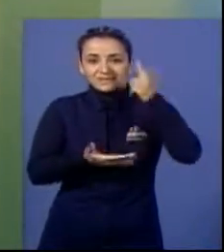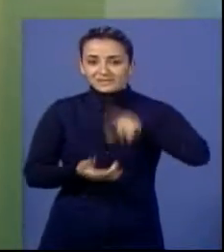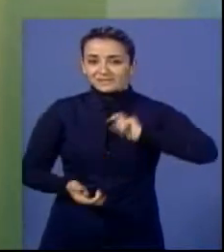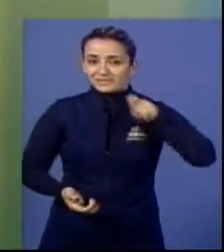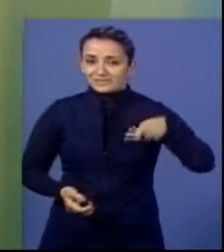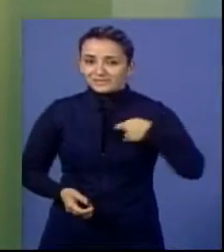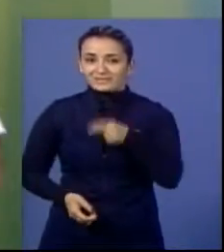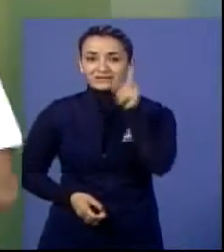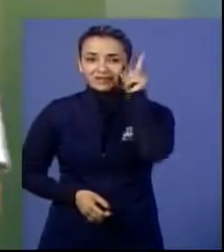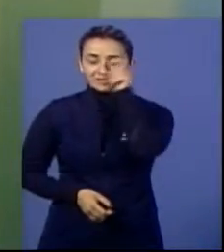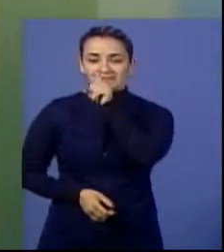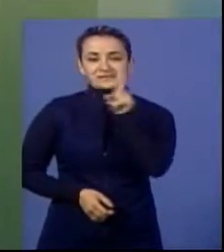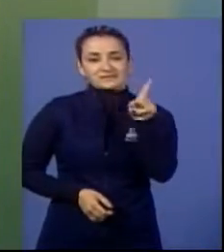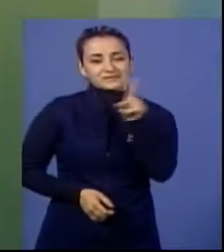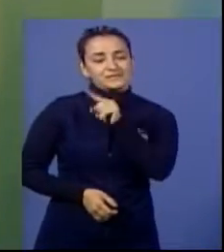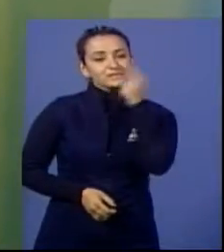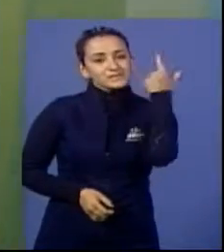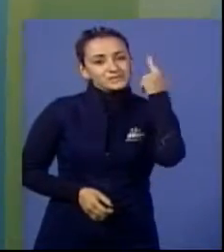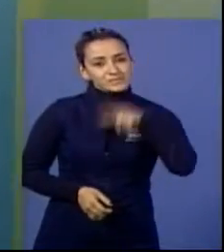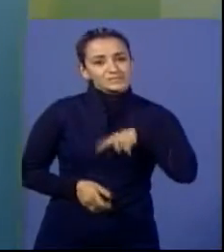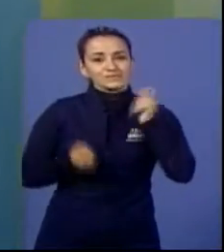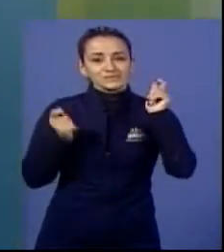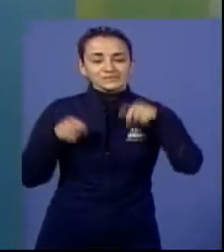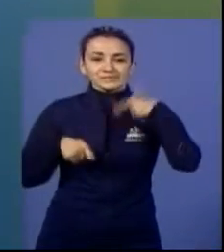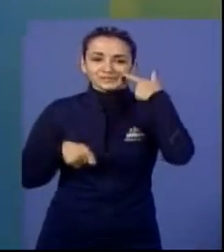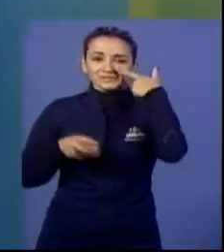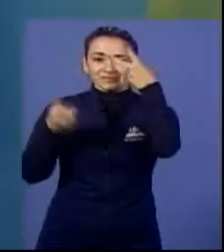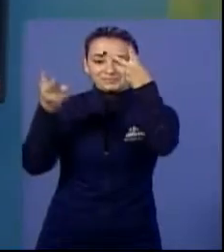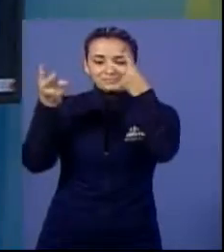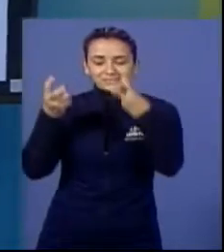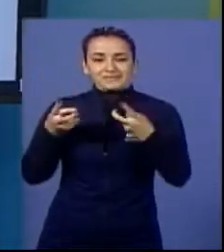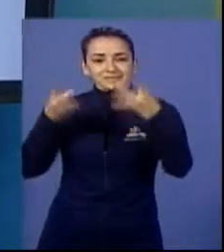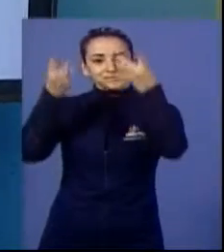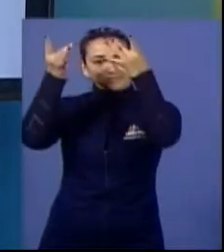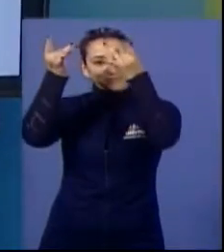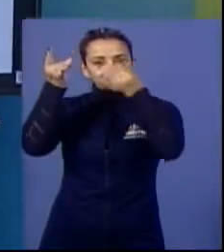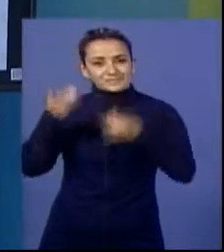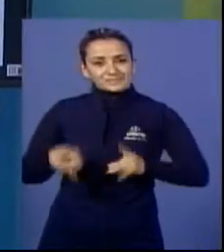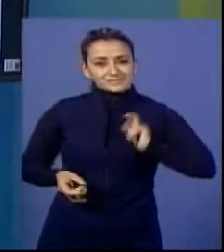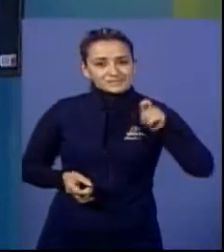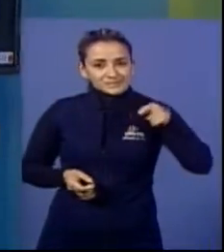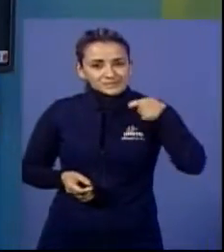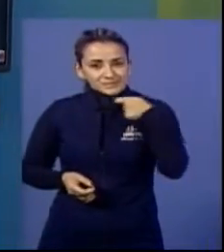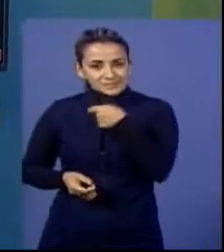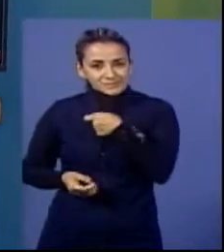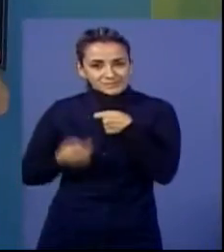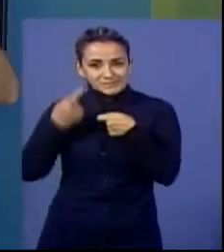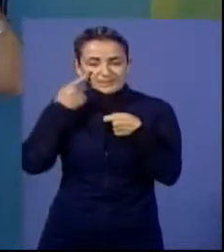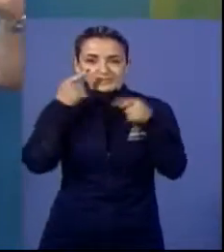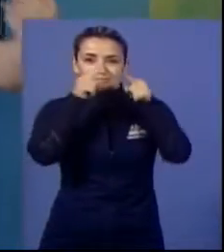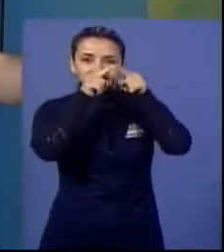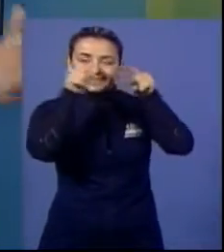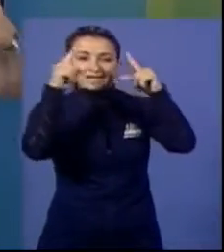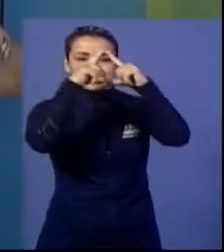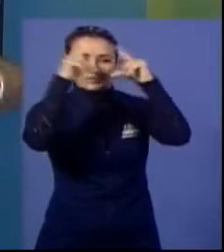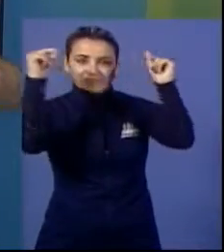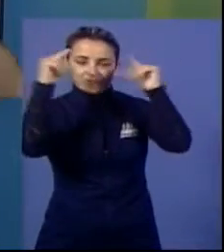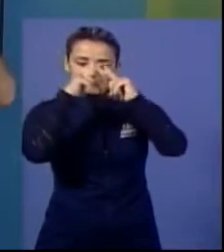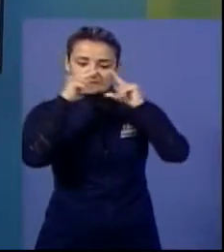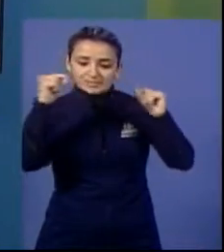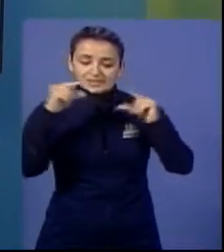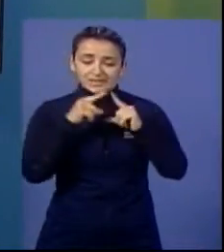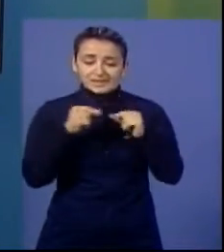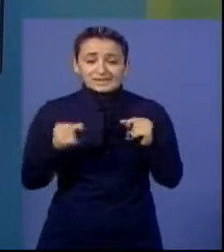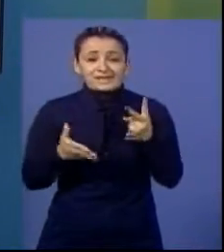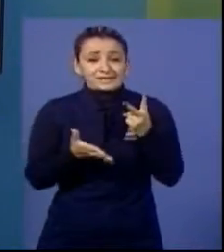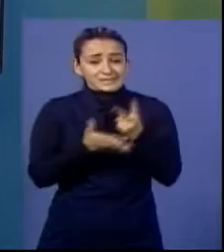é complicado, né? A gente consegue, né, Coruja? Você consegue ali perceber os detalhes que existem na estrutura. E esses detalhes, eles